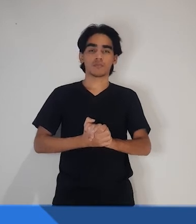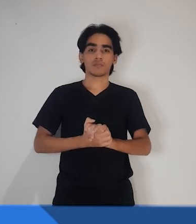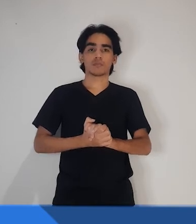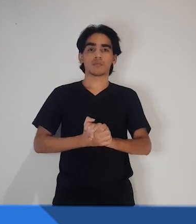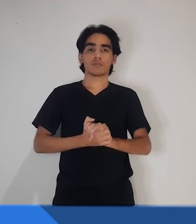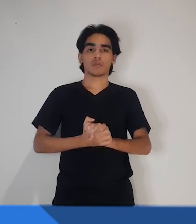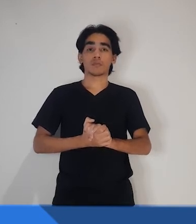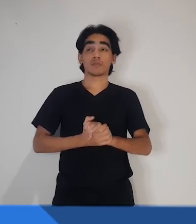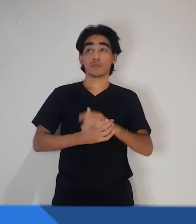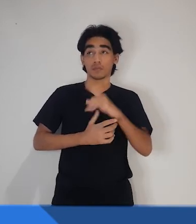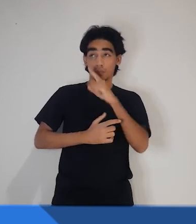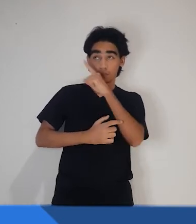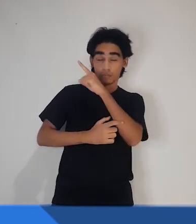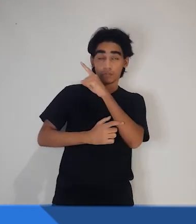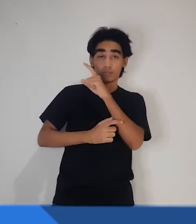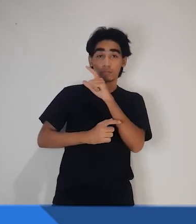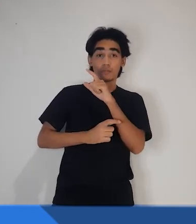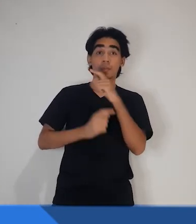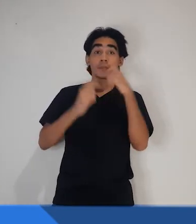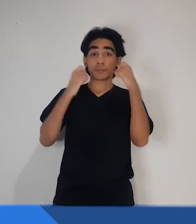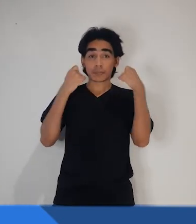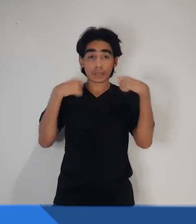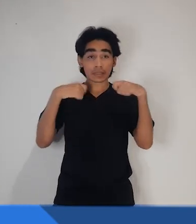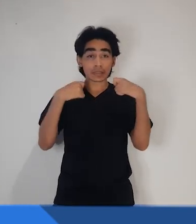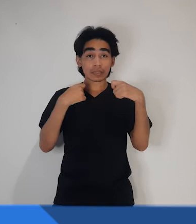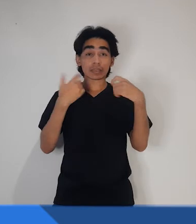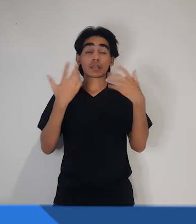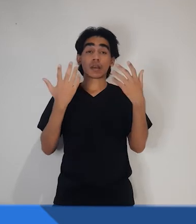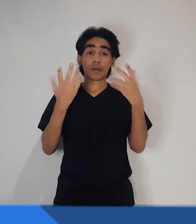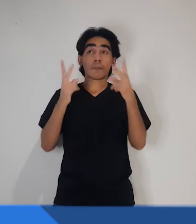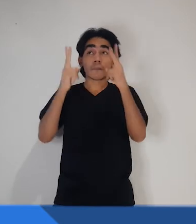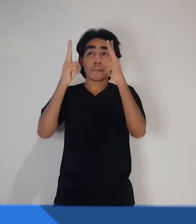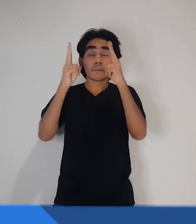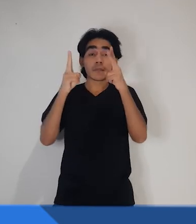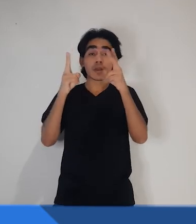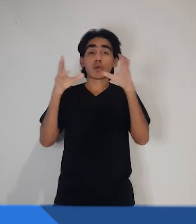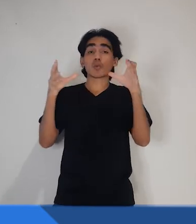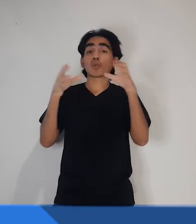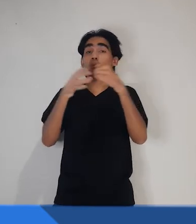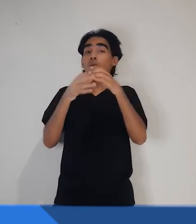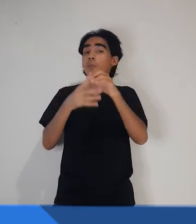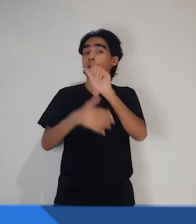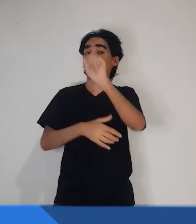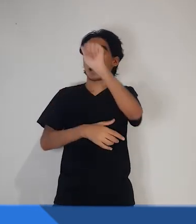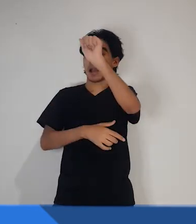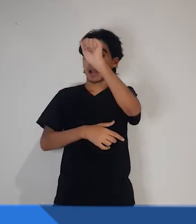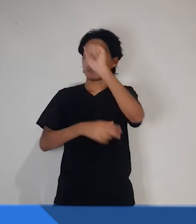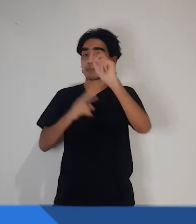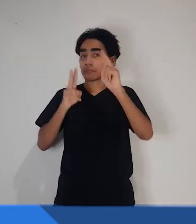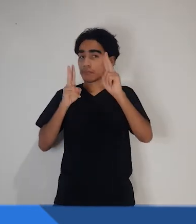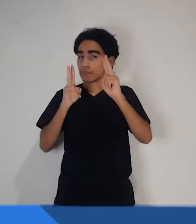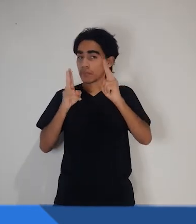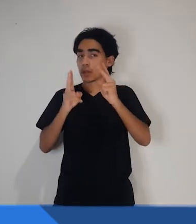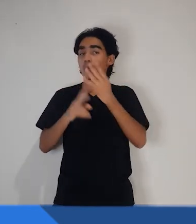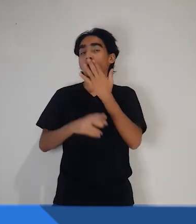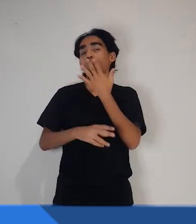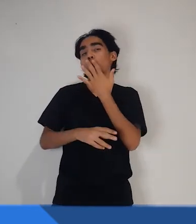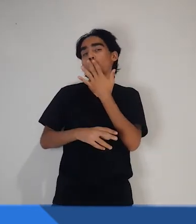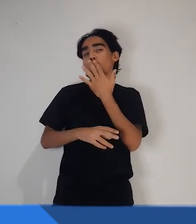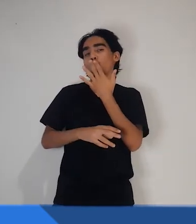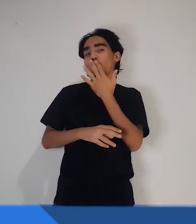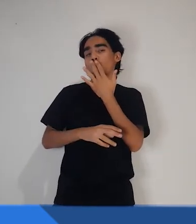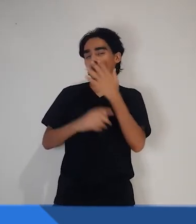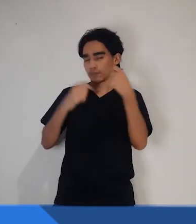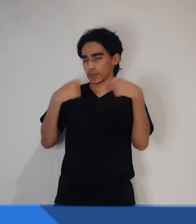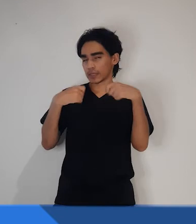papéis. Aqui a gente precisa manter que elas todas façam parte do mesmo grupo A, tá? Porque elas vão ter a